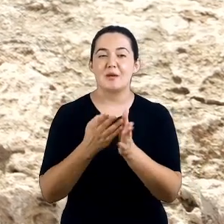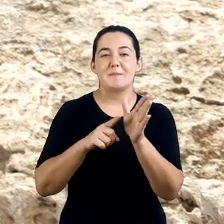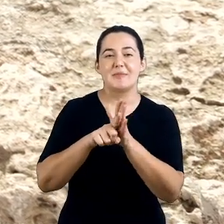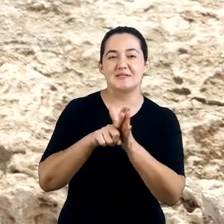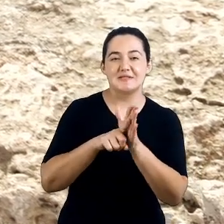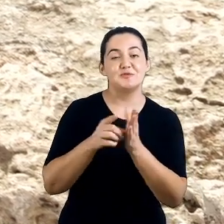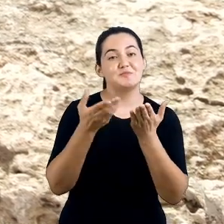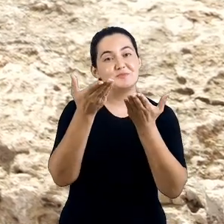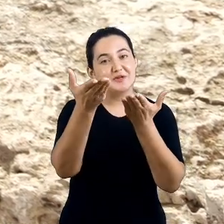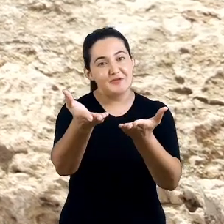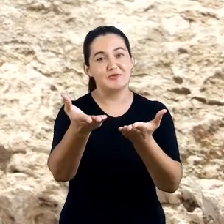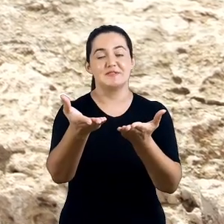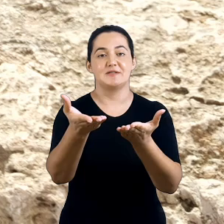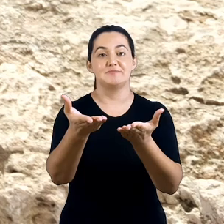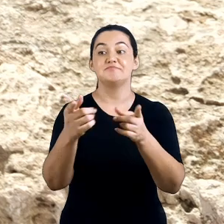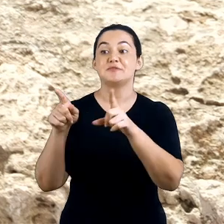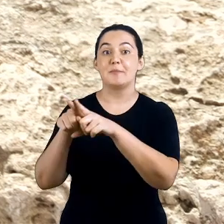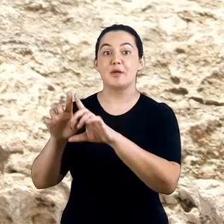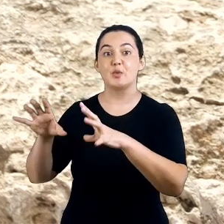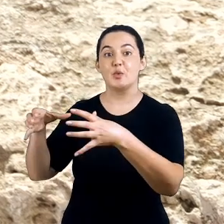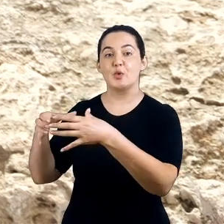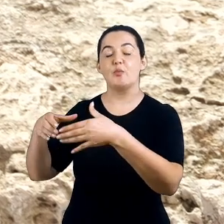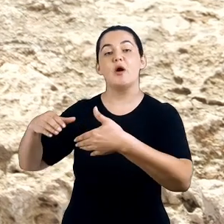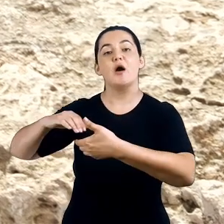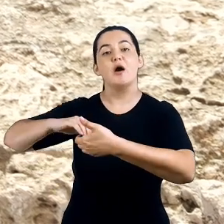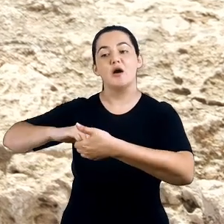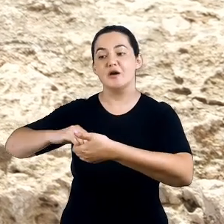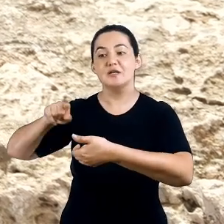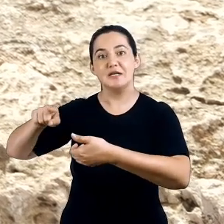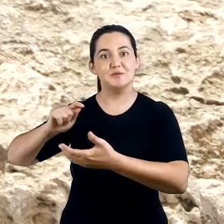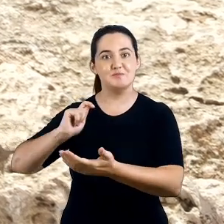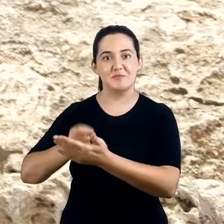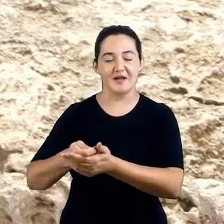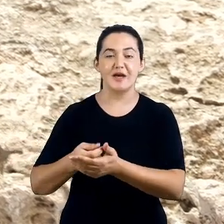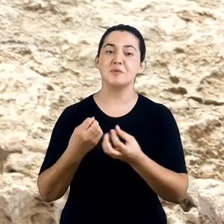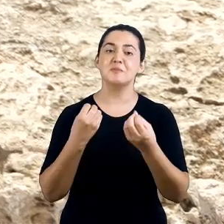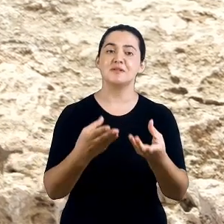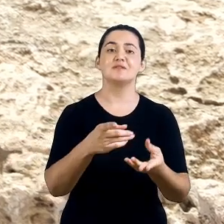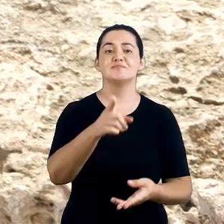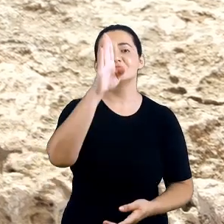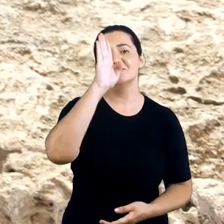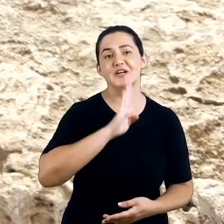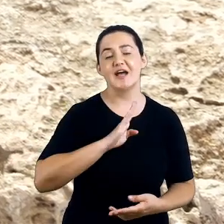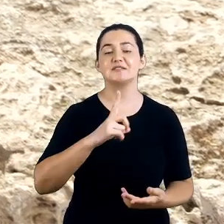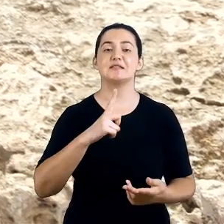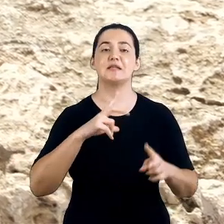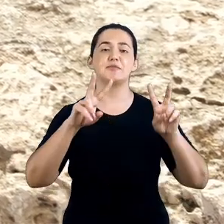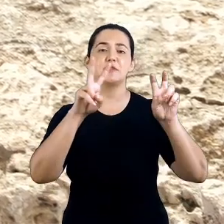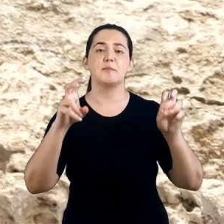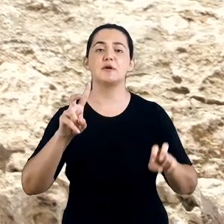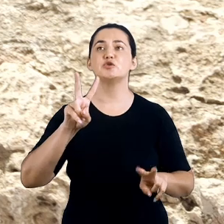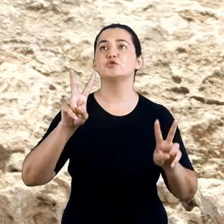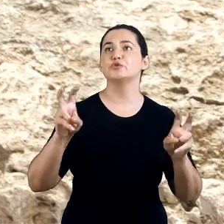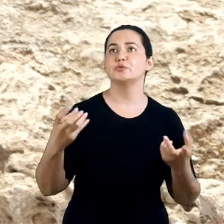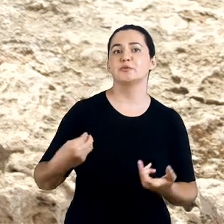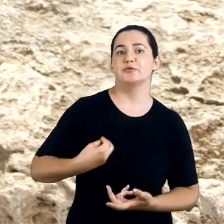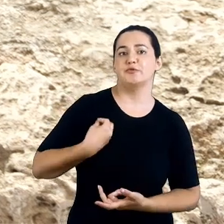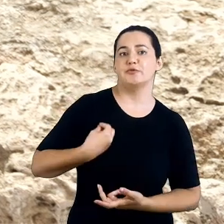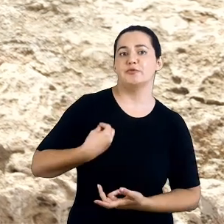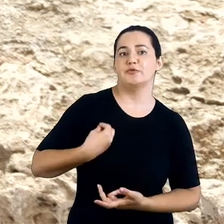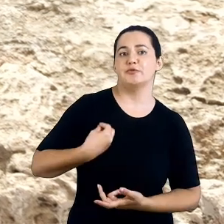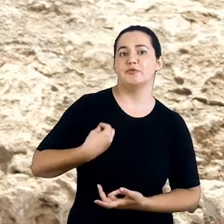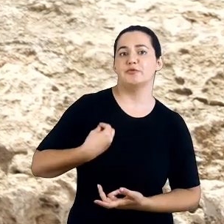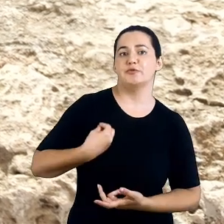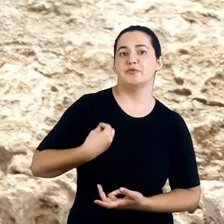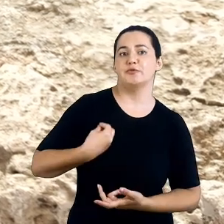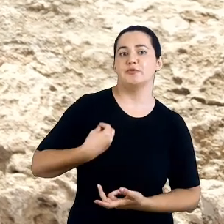da Novo Tempo e um oferecimento também dos Anjos da Esperança. Aqui nós temos assuntos importantes sobre a existência de Deus, a veracidade